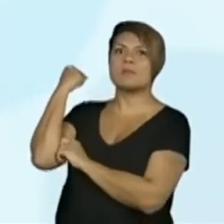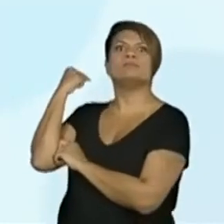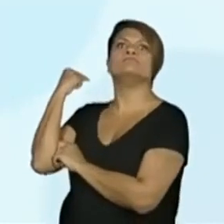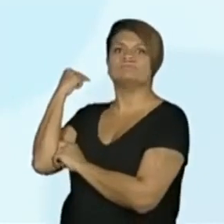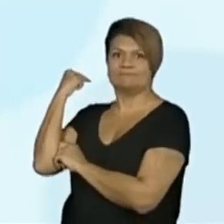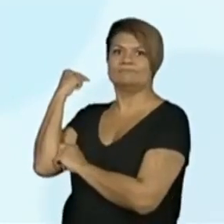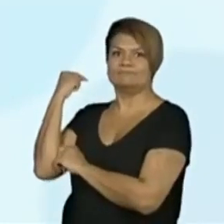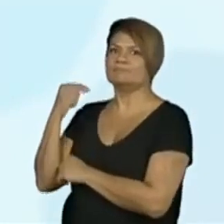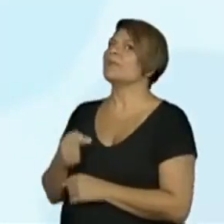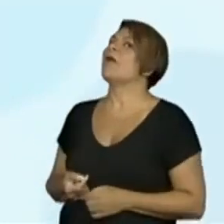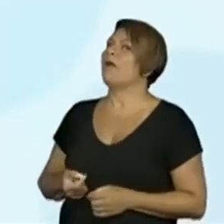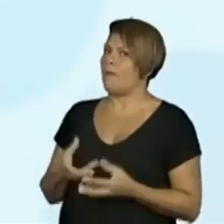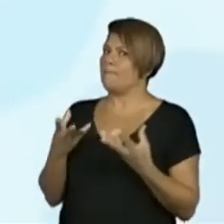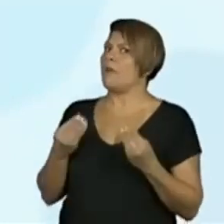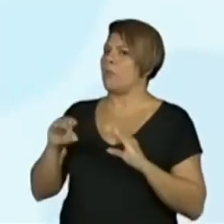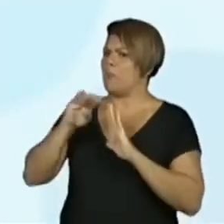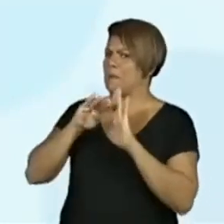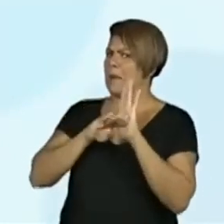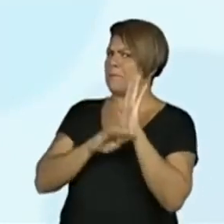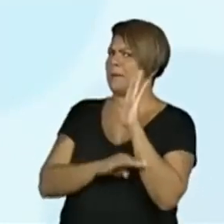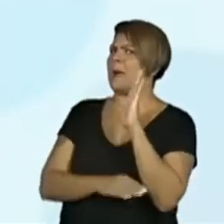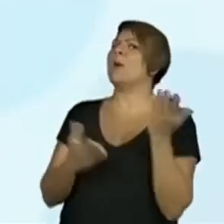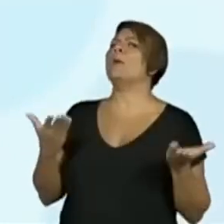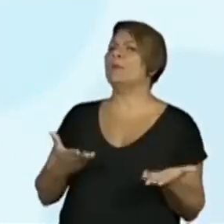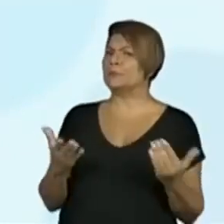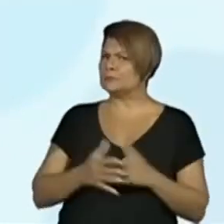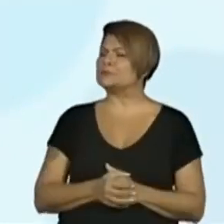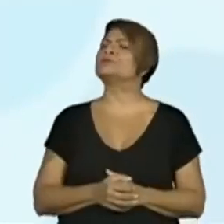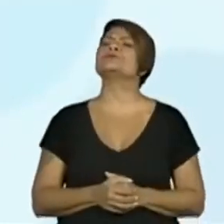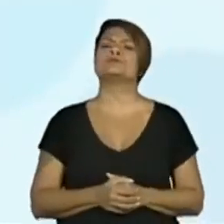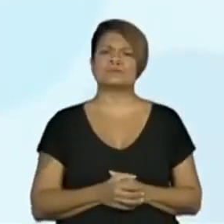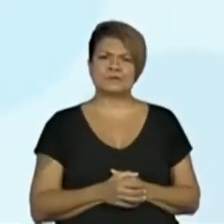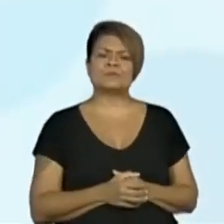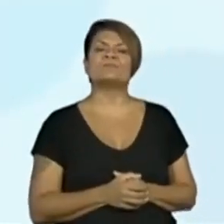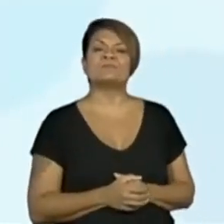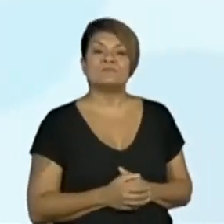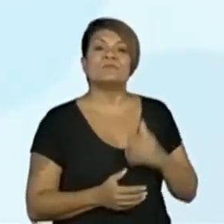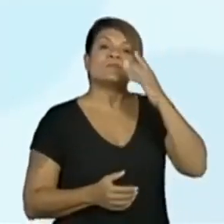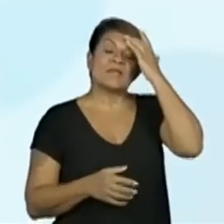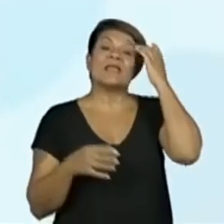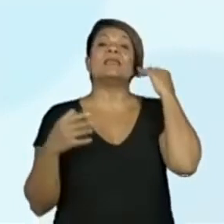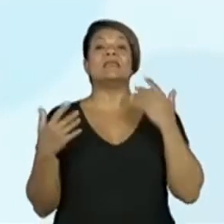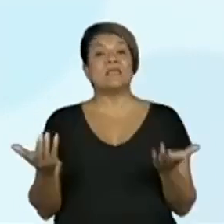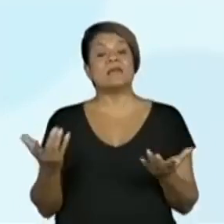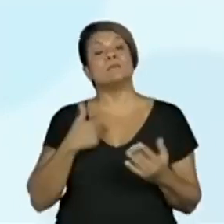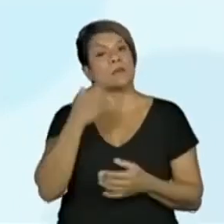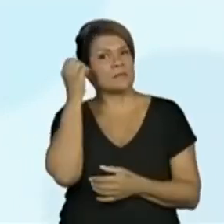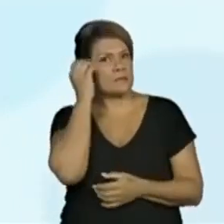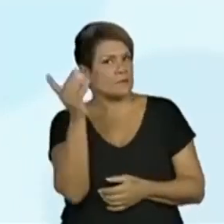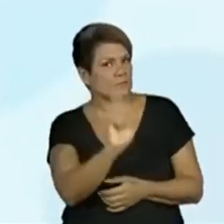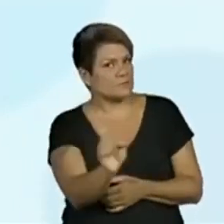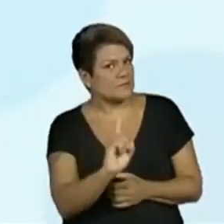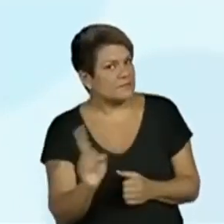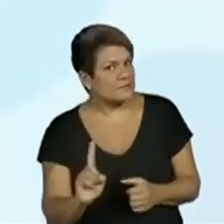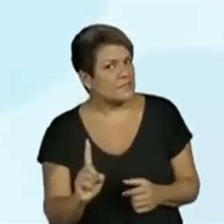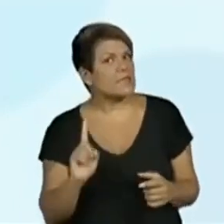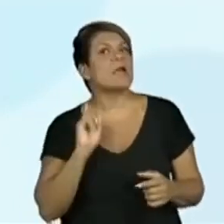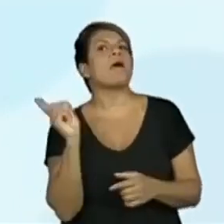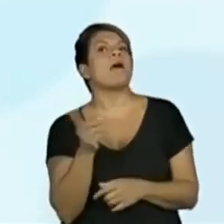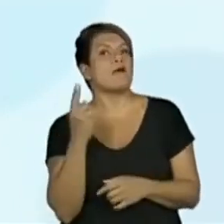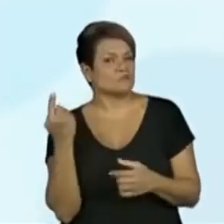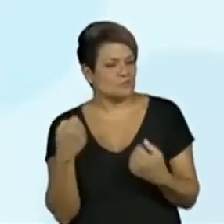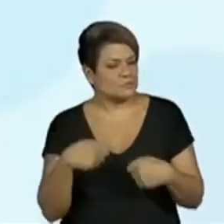bastante coisa bastante coisa para gente ver hoje em diante coisa e para eles não esquecerem que a gente